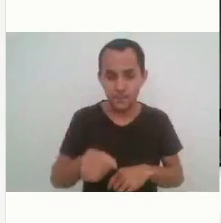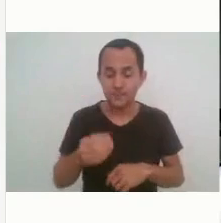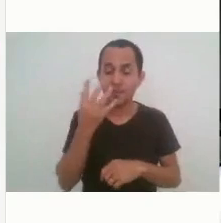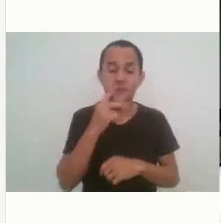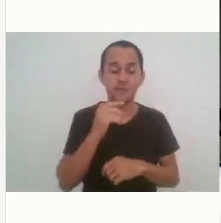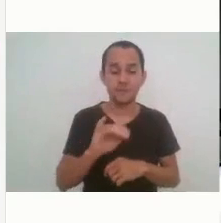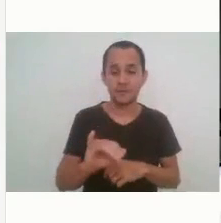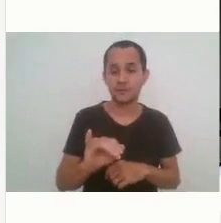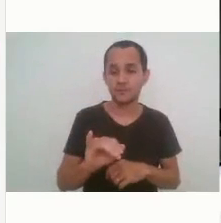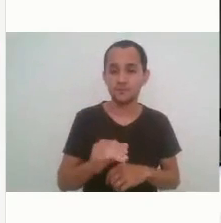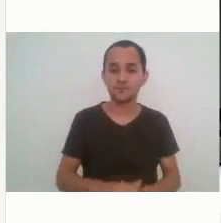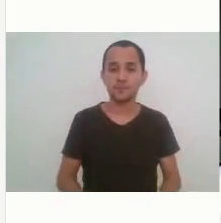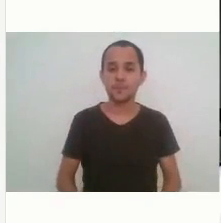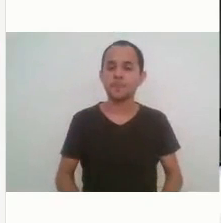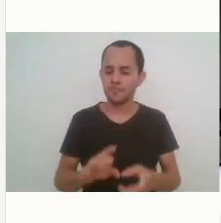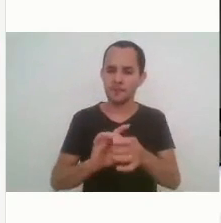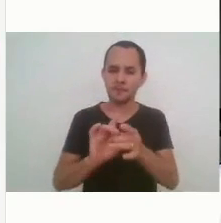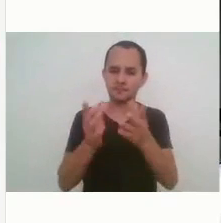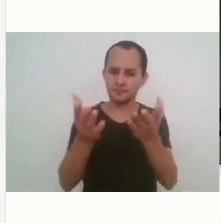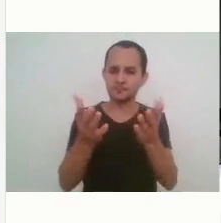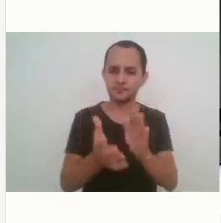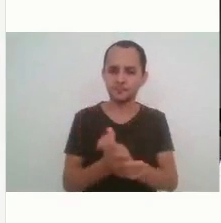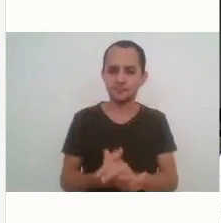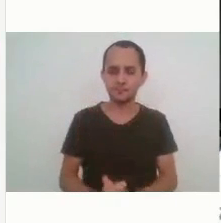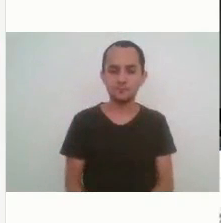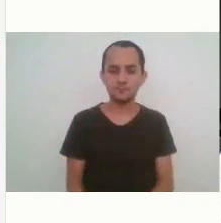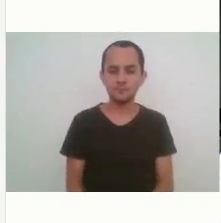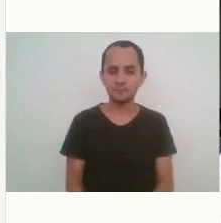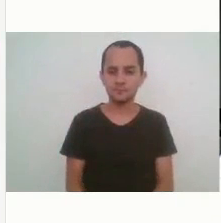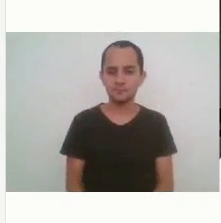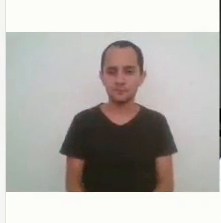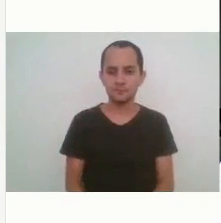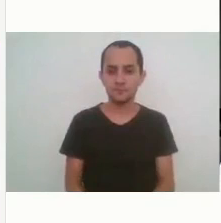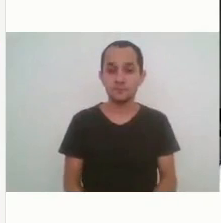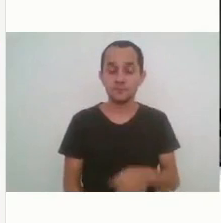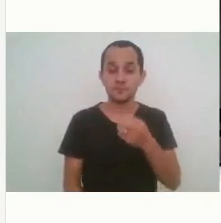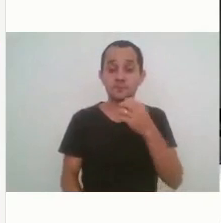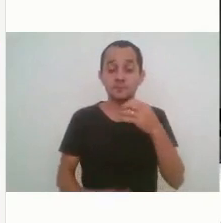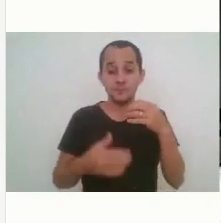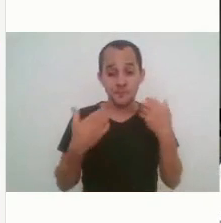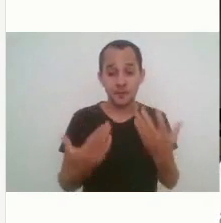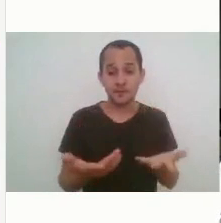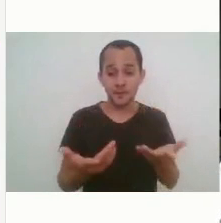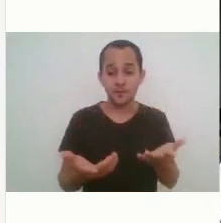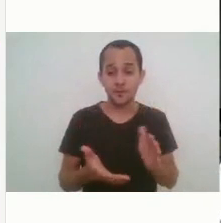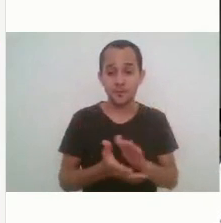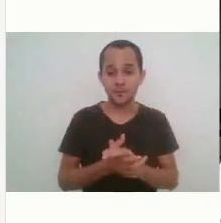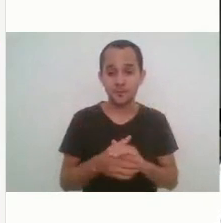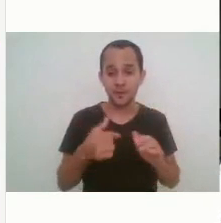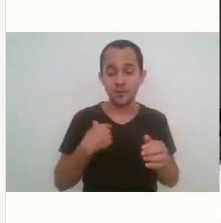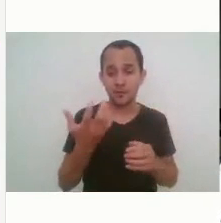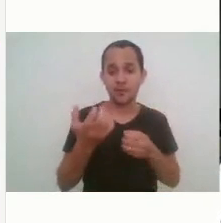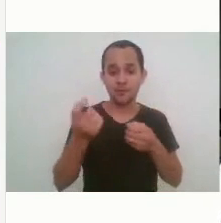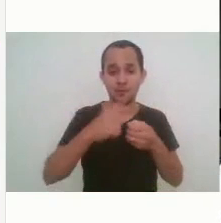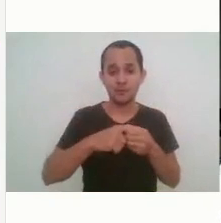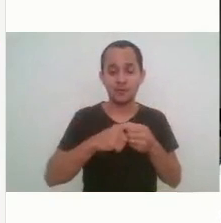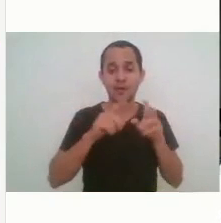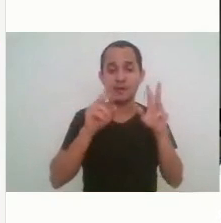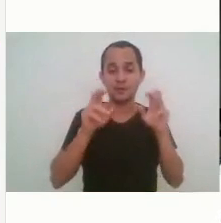infantil. Fique à vontade, Idari. Bom, Luiz, eu quero retomar as três perguntas